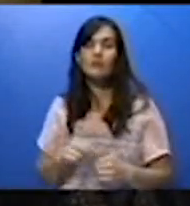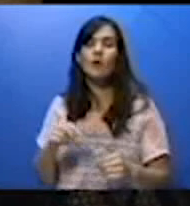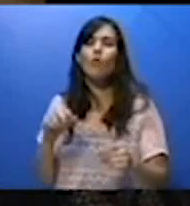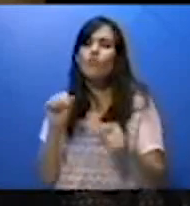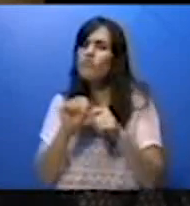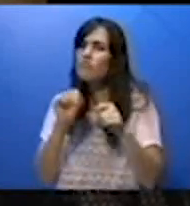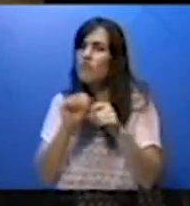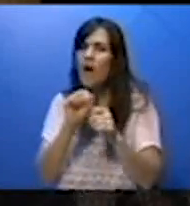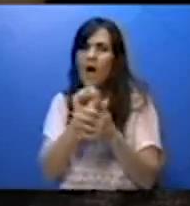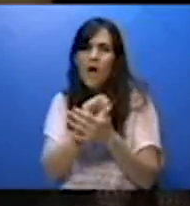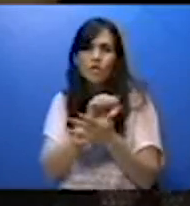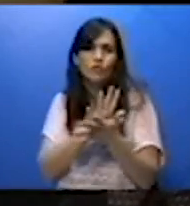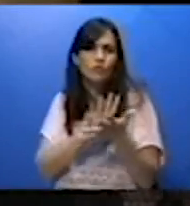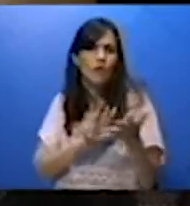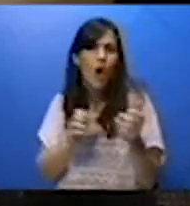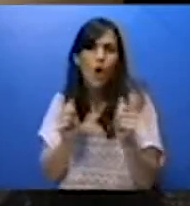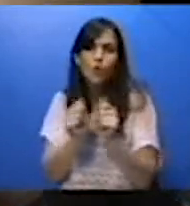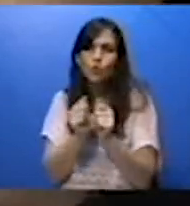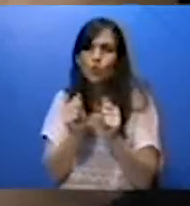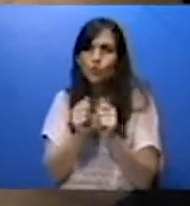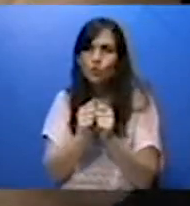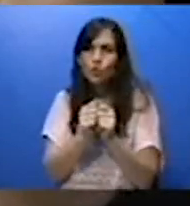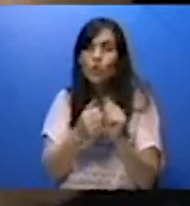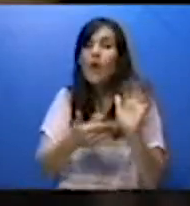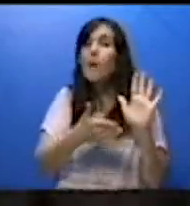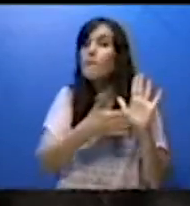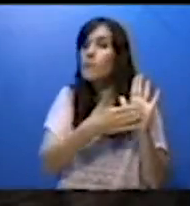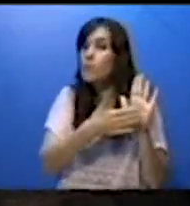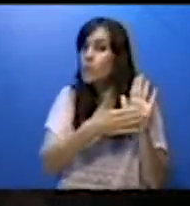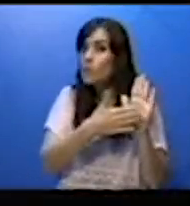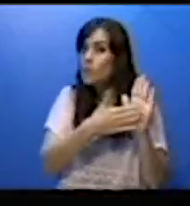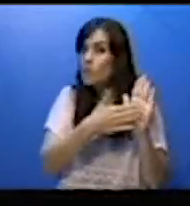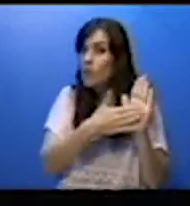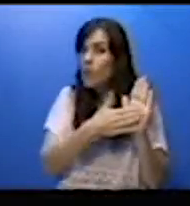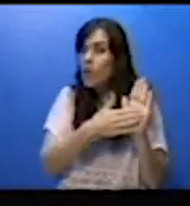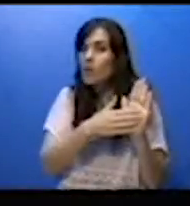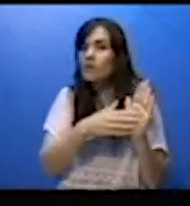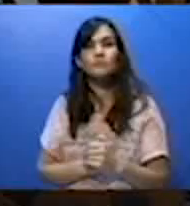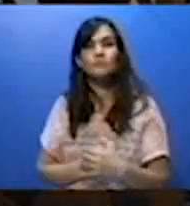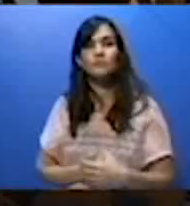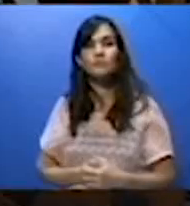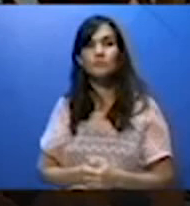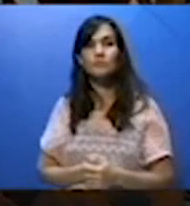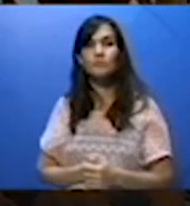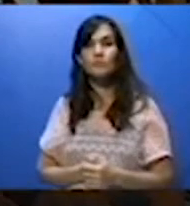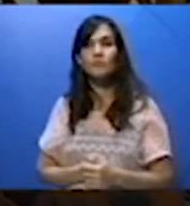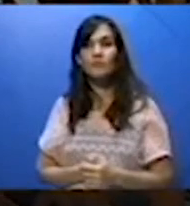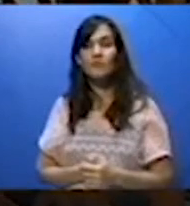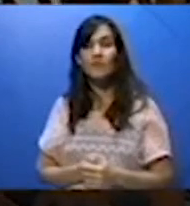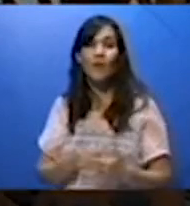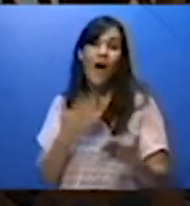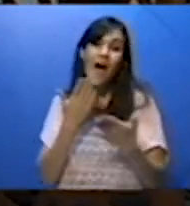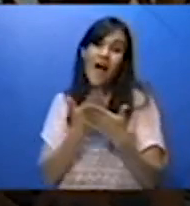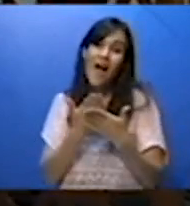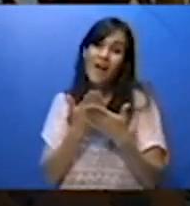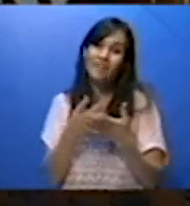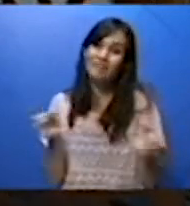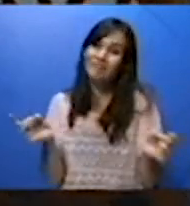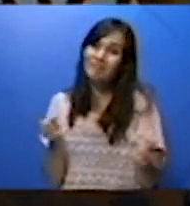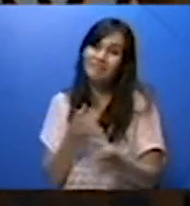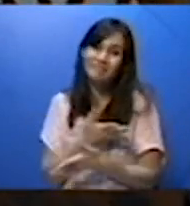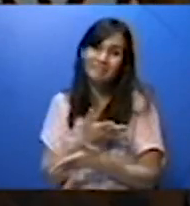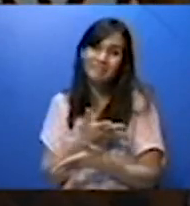junto com os meninos que é dentro da proposta do material empresta certo essa nossa aula de hoje